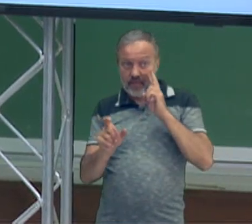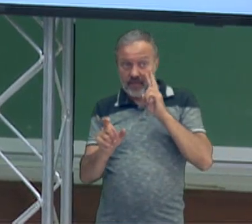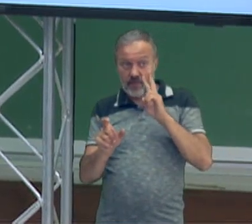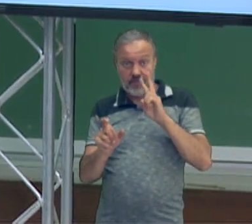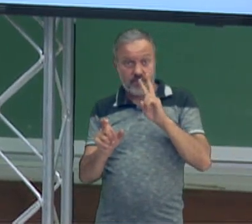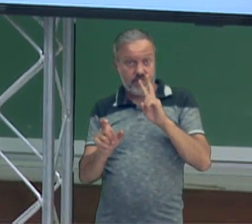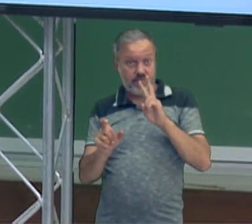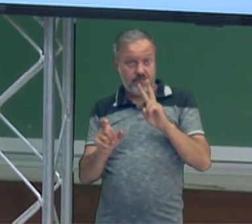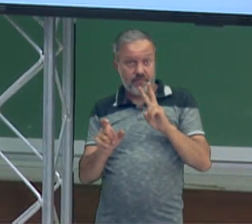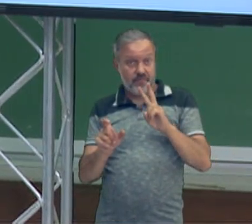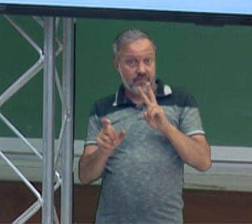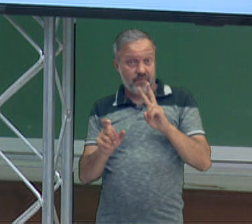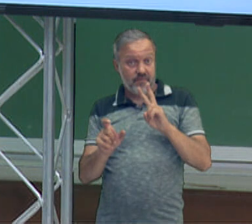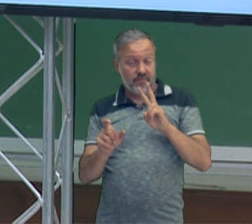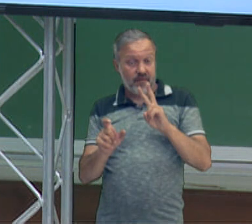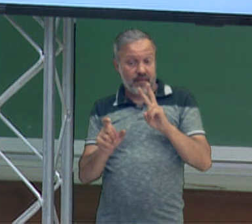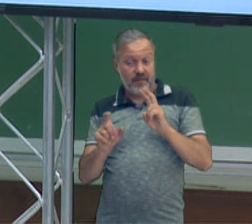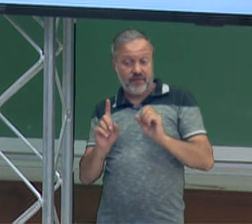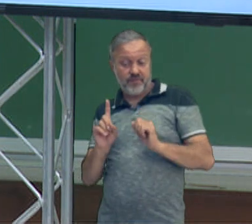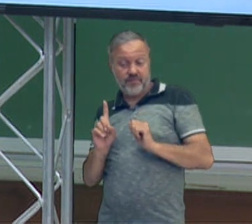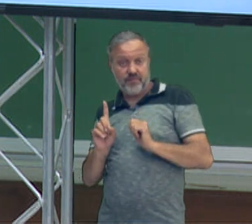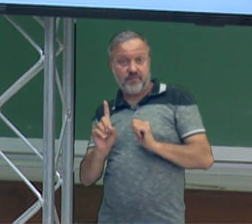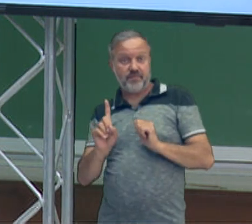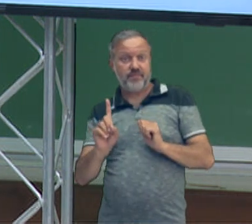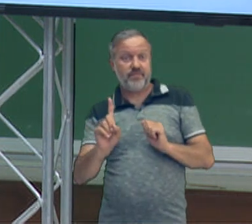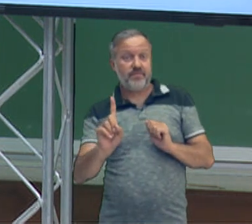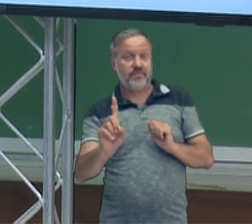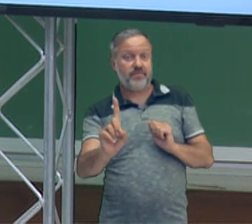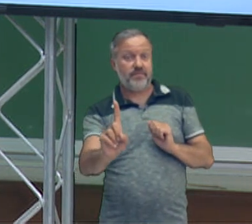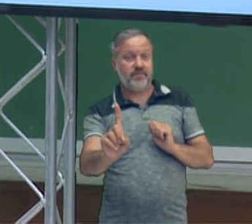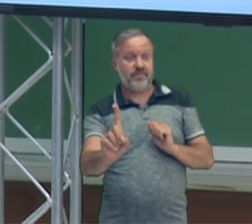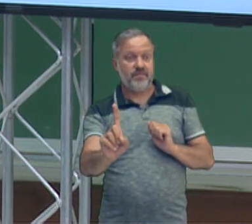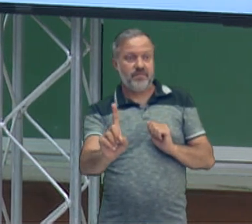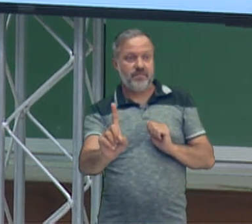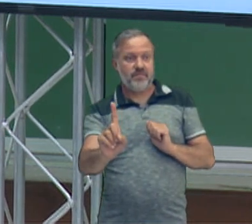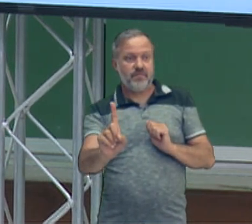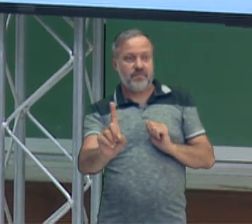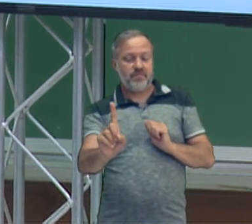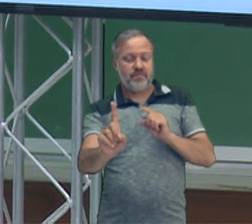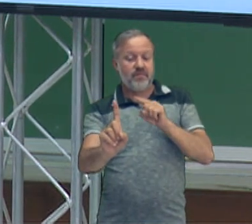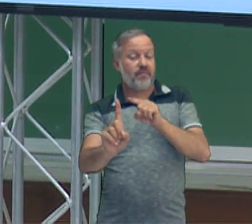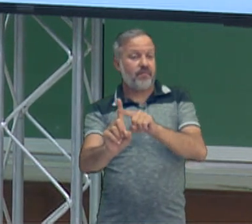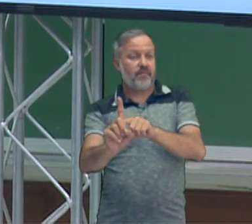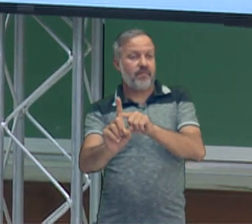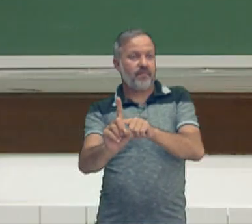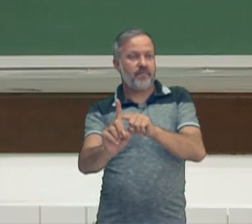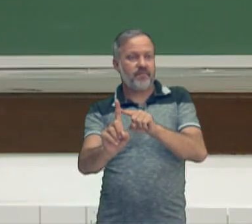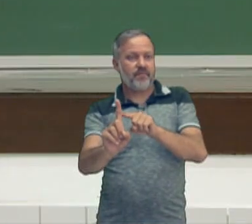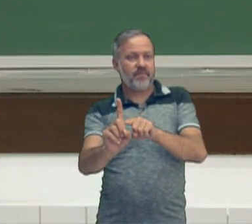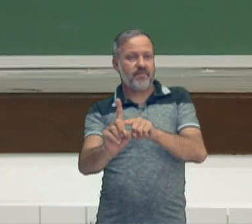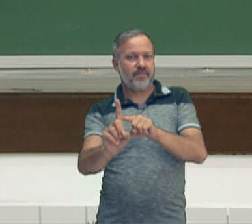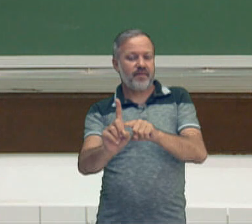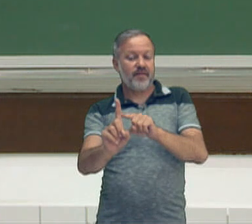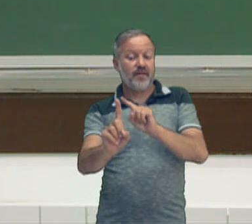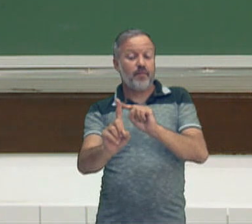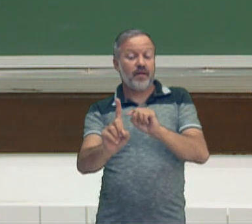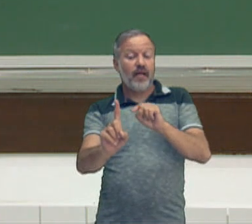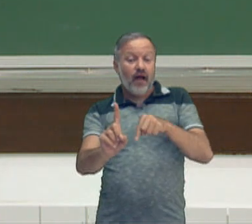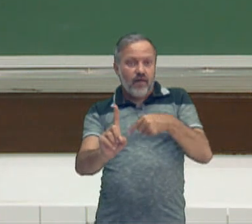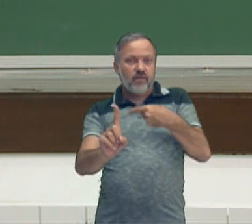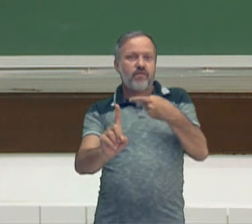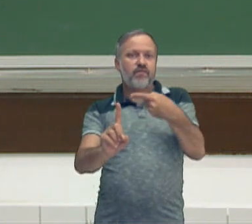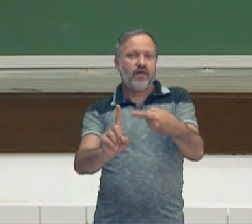dele, ele quer ficar na casa dele. Isso, para mim, remete bem uma realidade desse movimento de transumância. Porque a